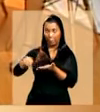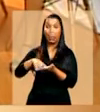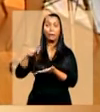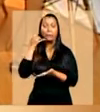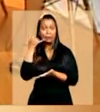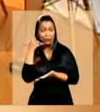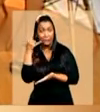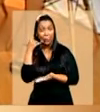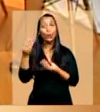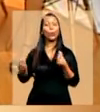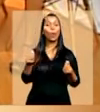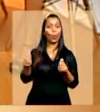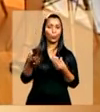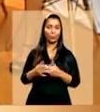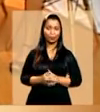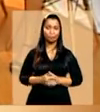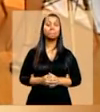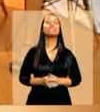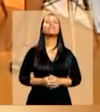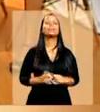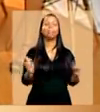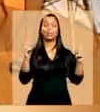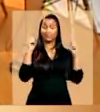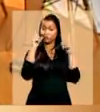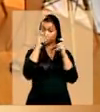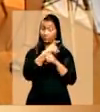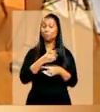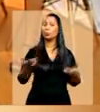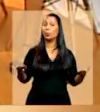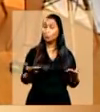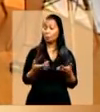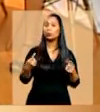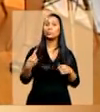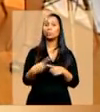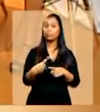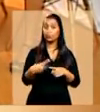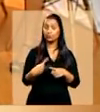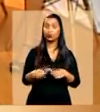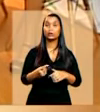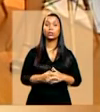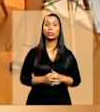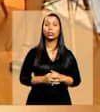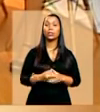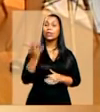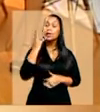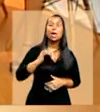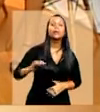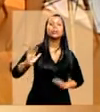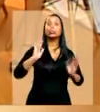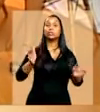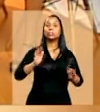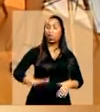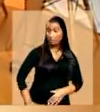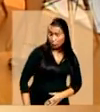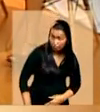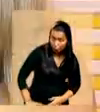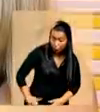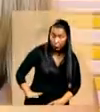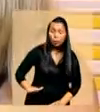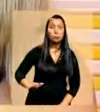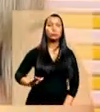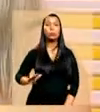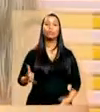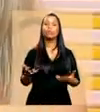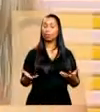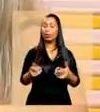com o celular? Tem como? É complicado hoje, né? Porque essa garotada já vem desde muito